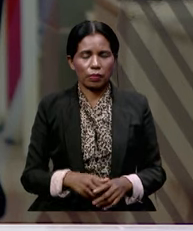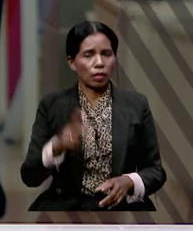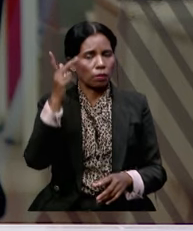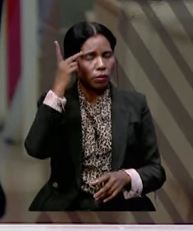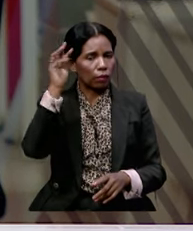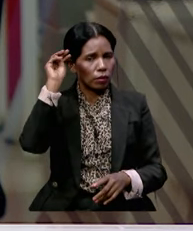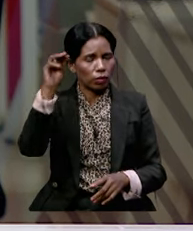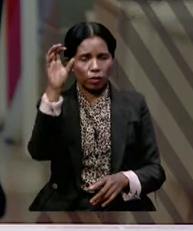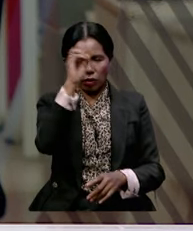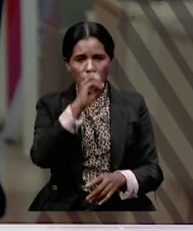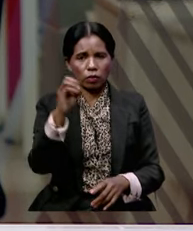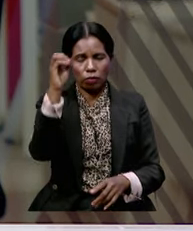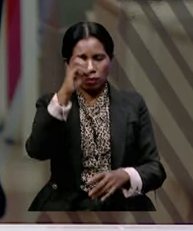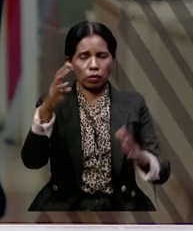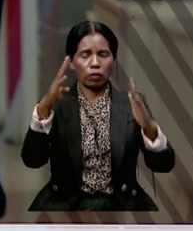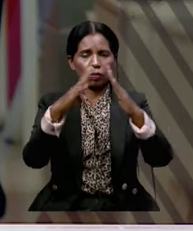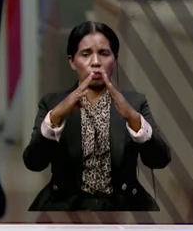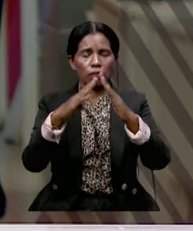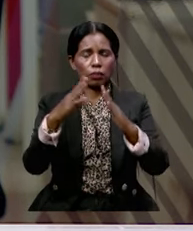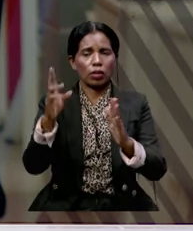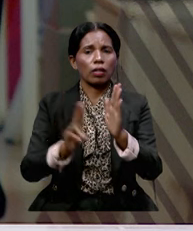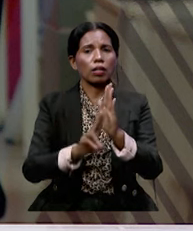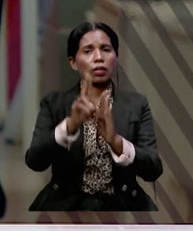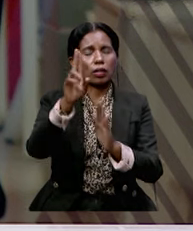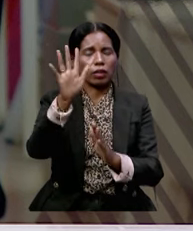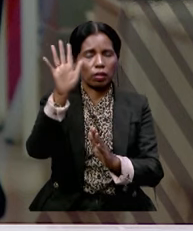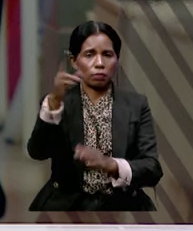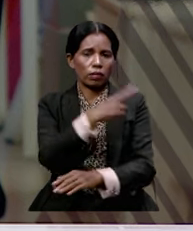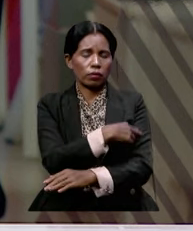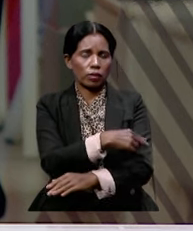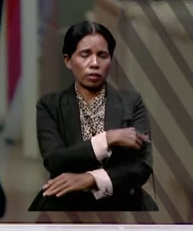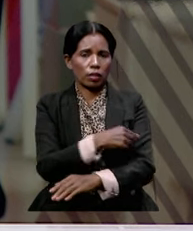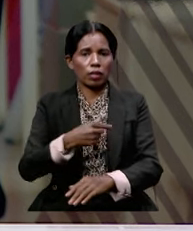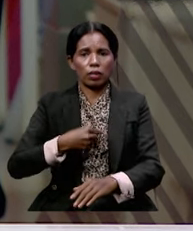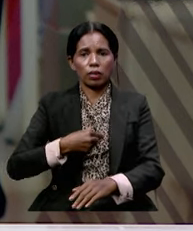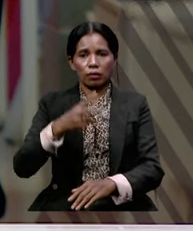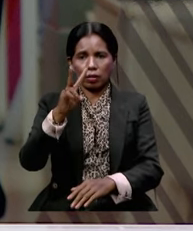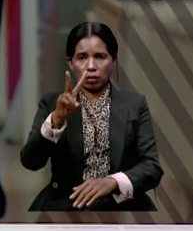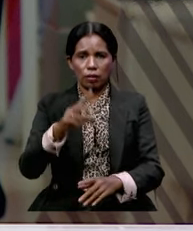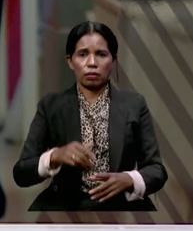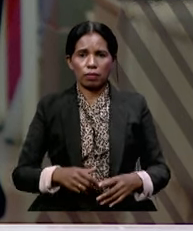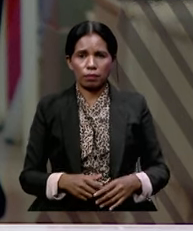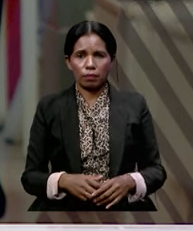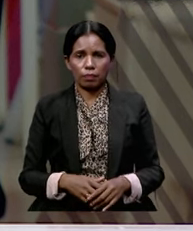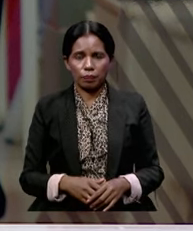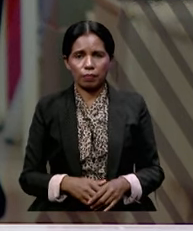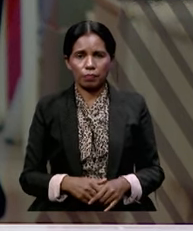primeiro-ministro observa a direita à construção de sala pediatria Andar Lima e o Hospital Nacional Guido Valadares.